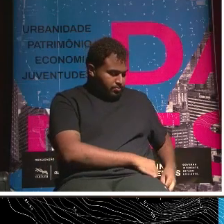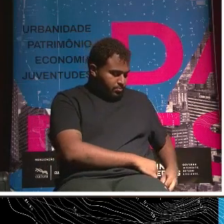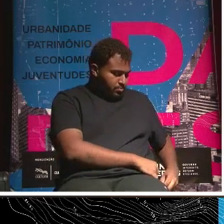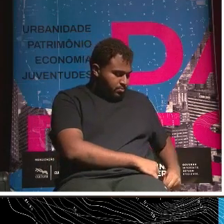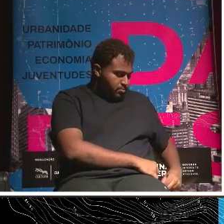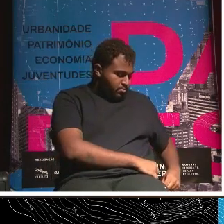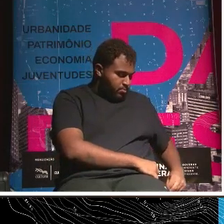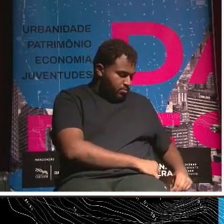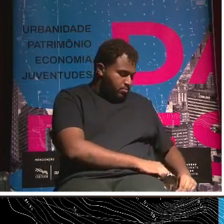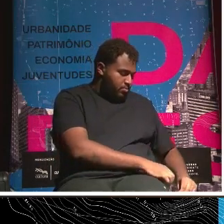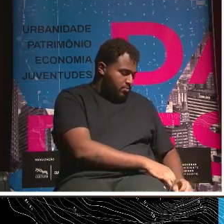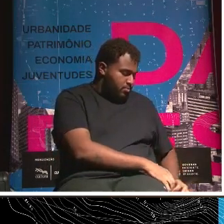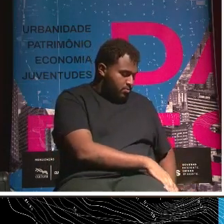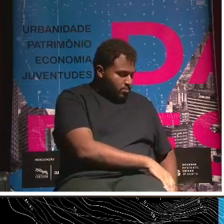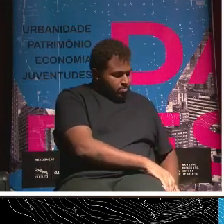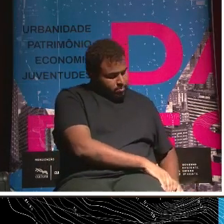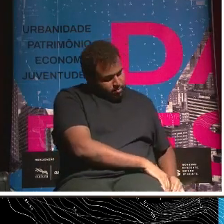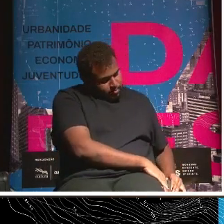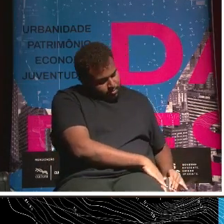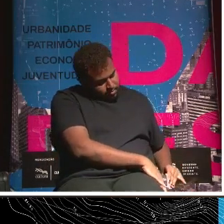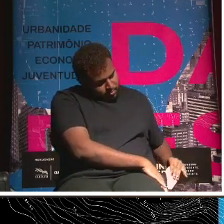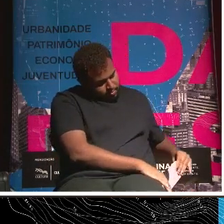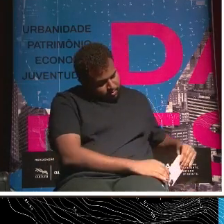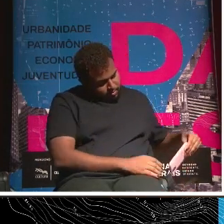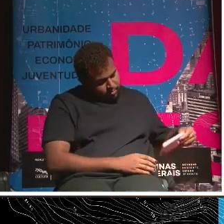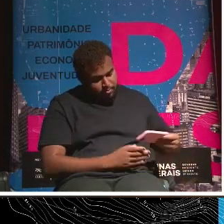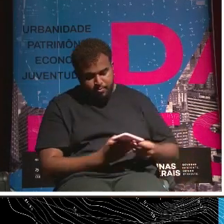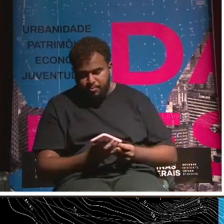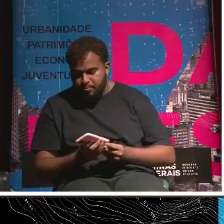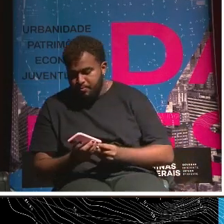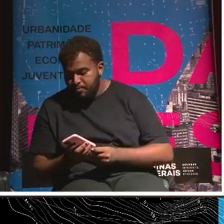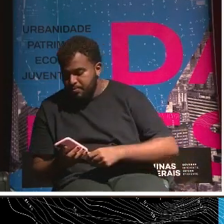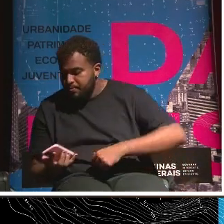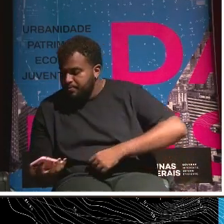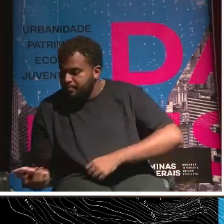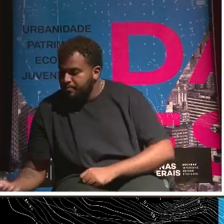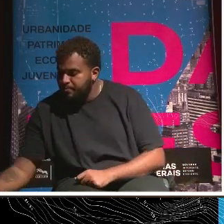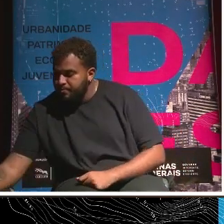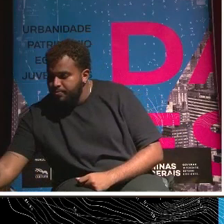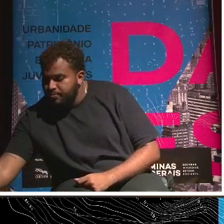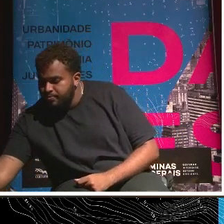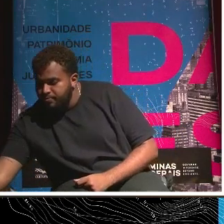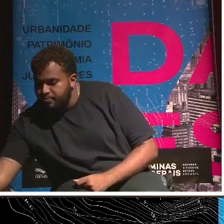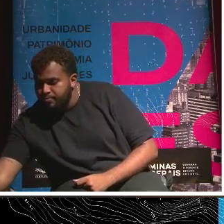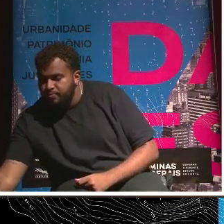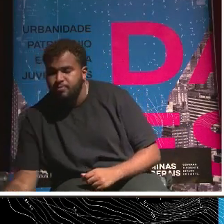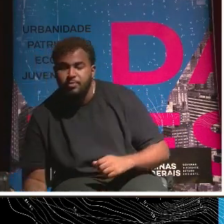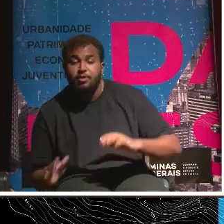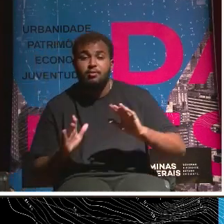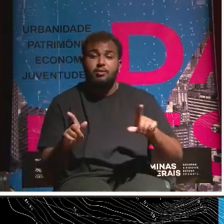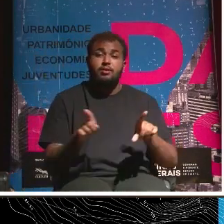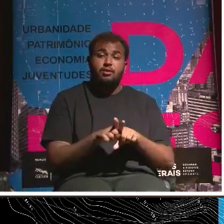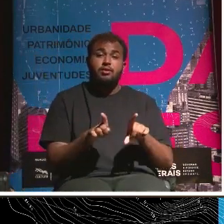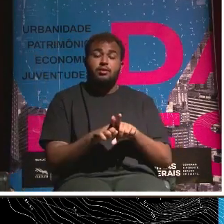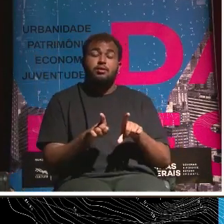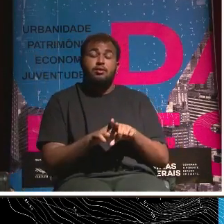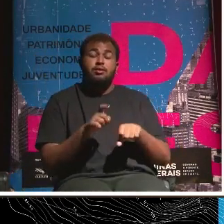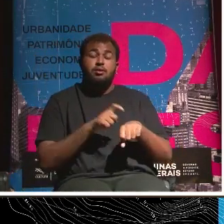vezes investimento público. Mas uma coisa acima de tudo que eu acho que fico assim, ao mesmo